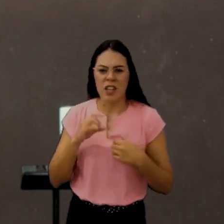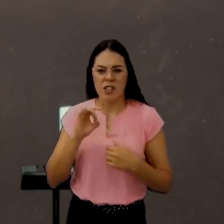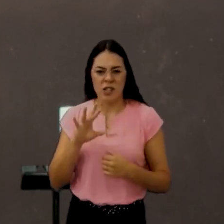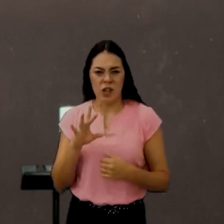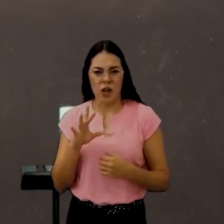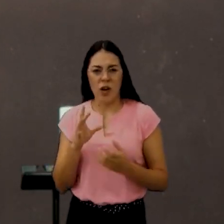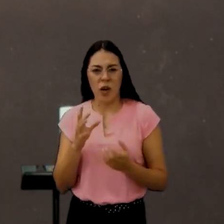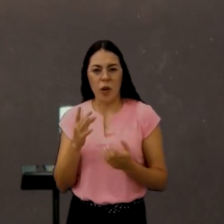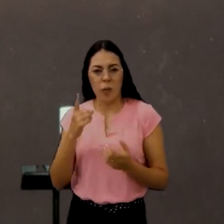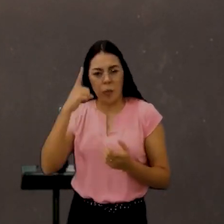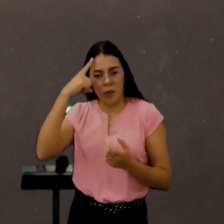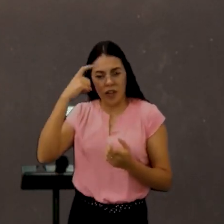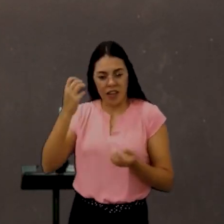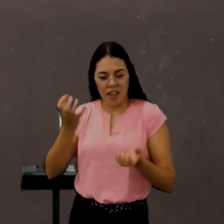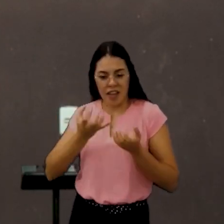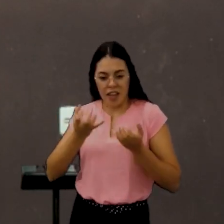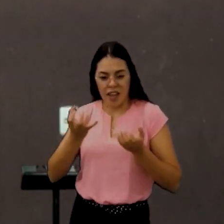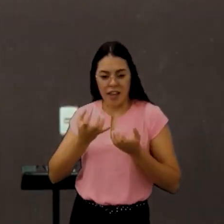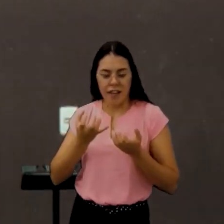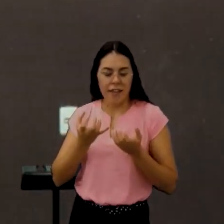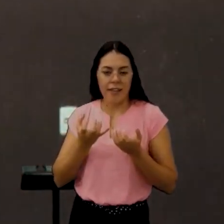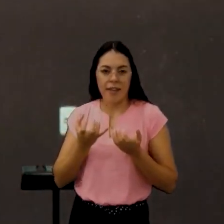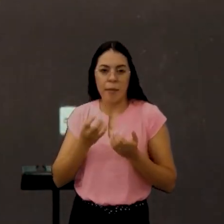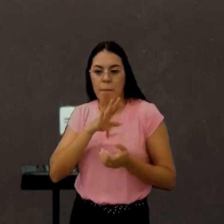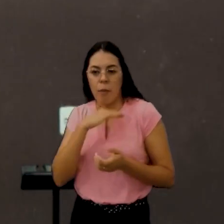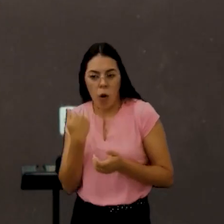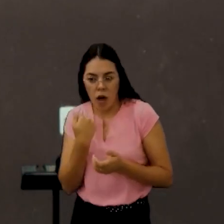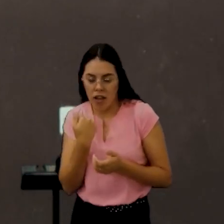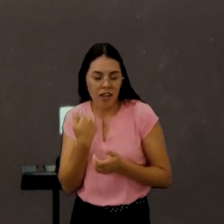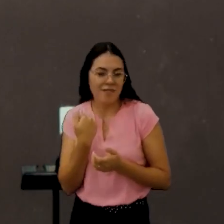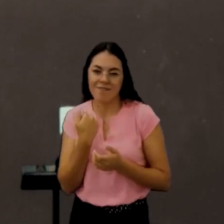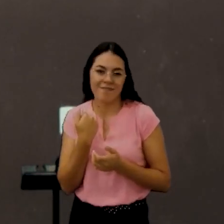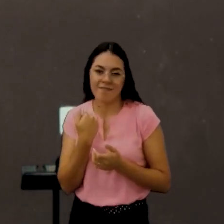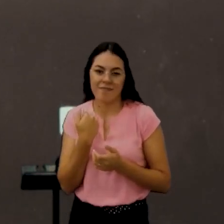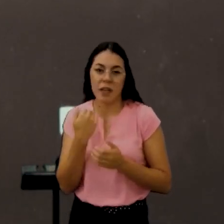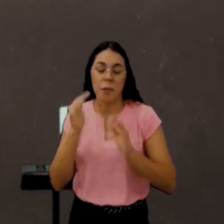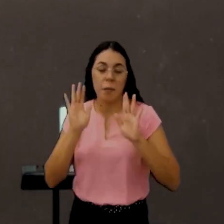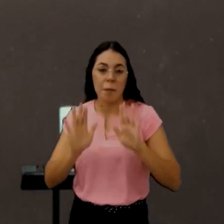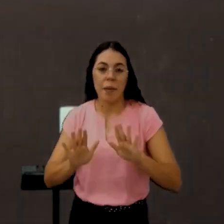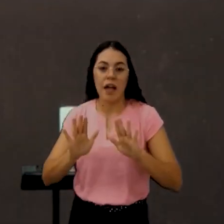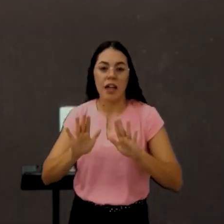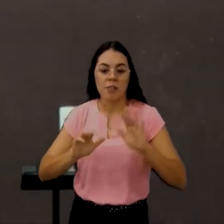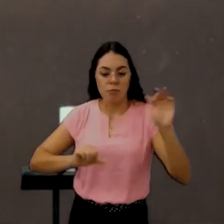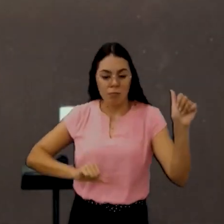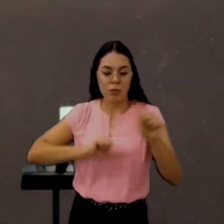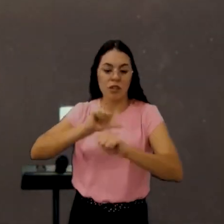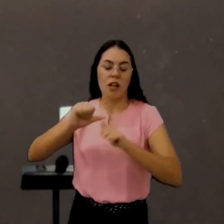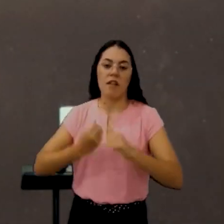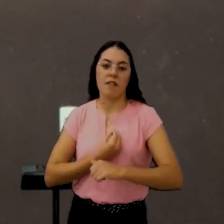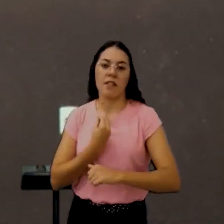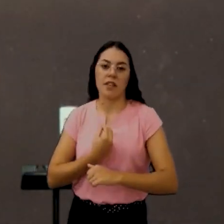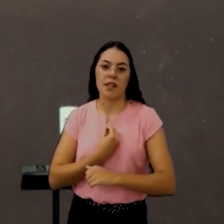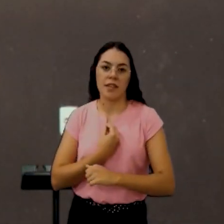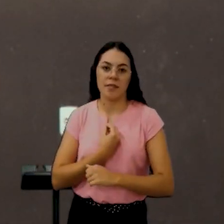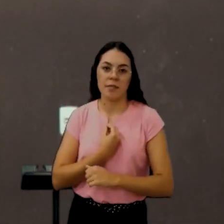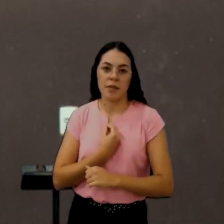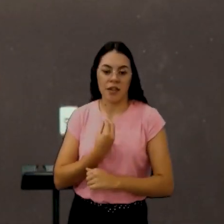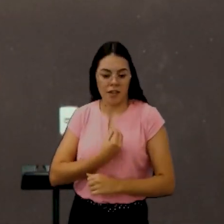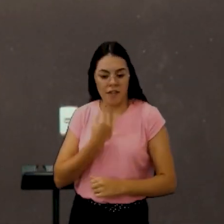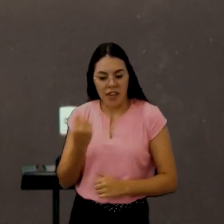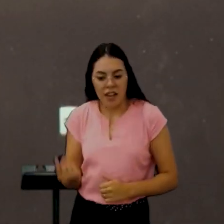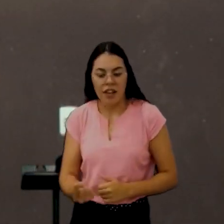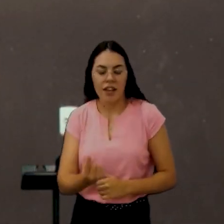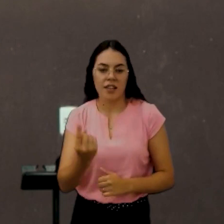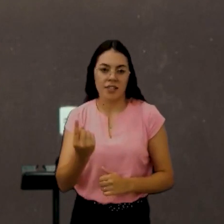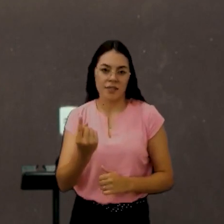queremos ser despidos, ou seja, não é porque a gente quer morrer, mas revestidos para que o mortal seja absorvido pela